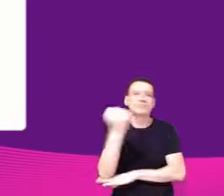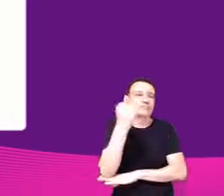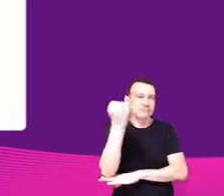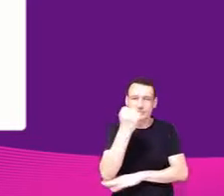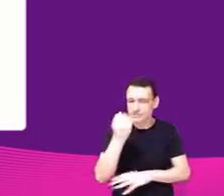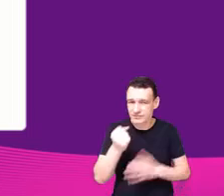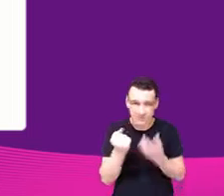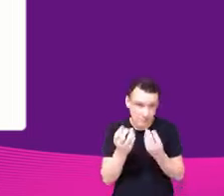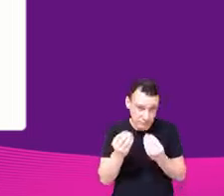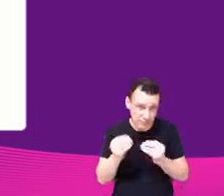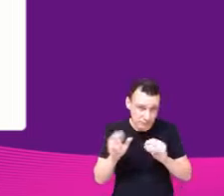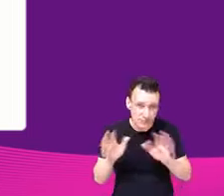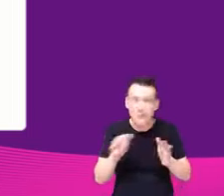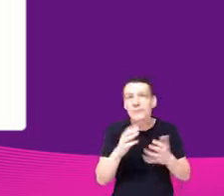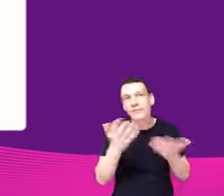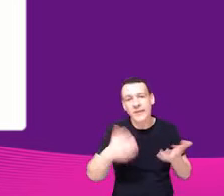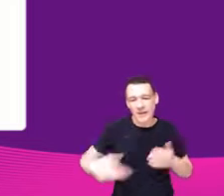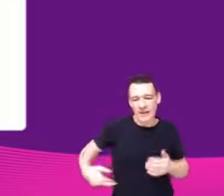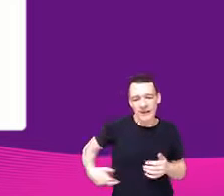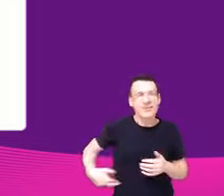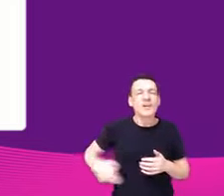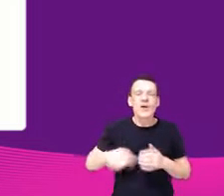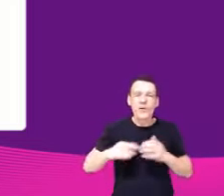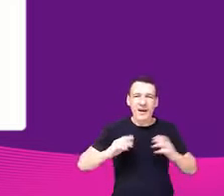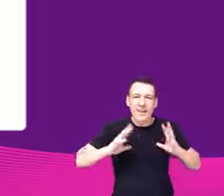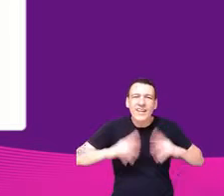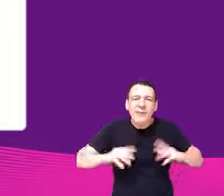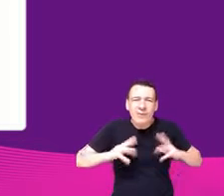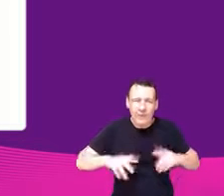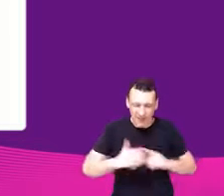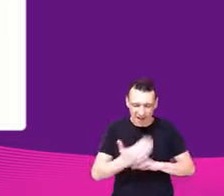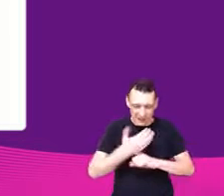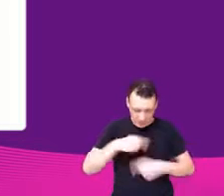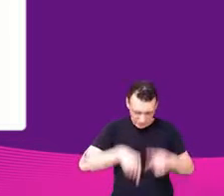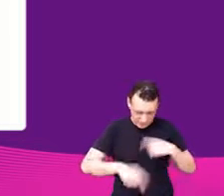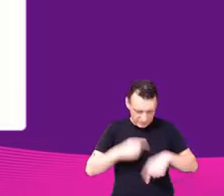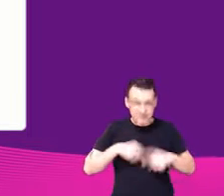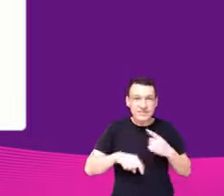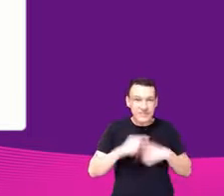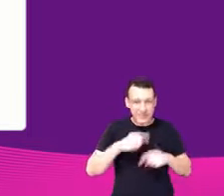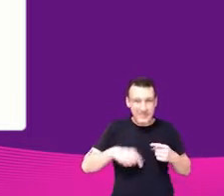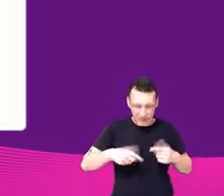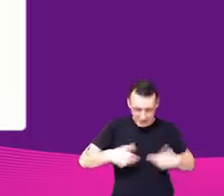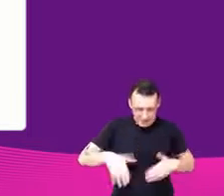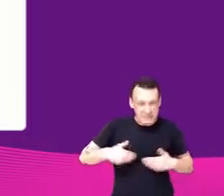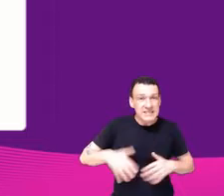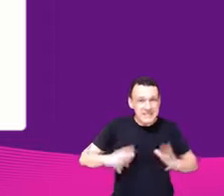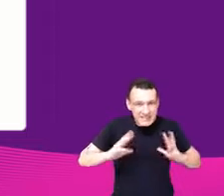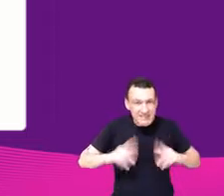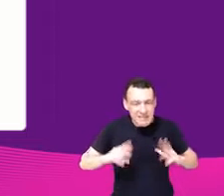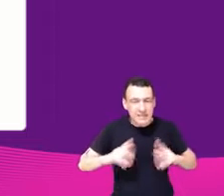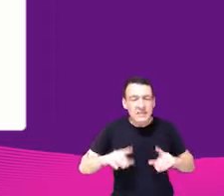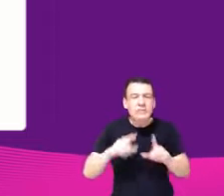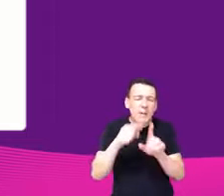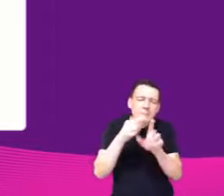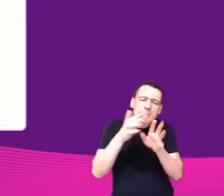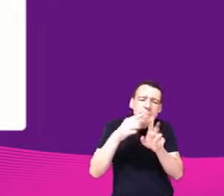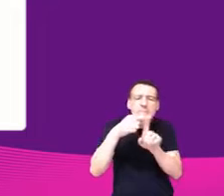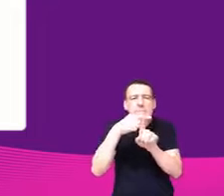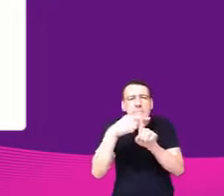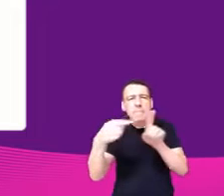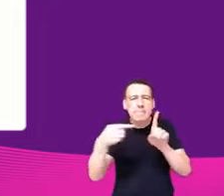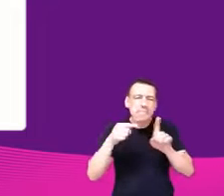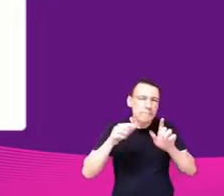da metade do normal, você vê aparecer fatores de risco que são específicos da doença